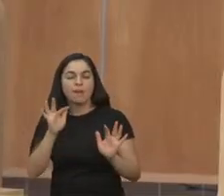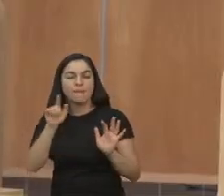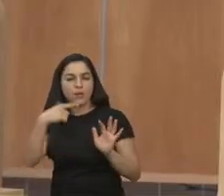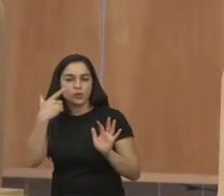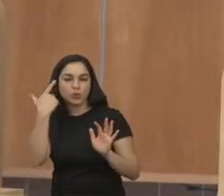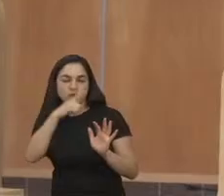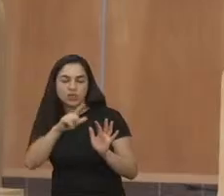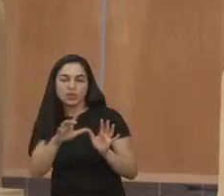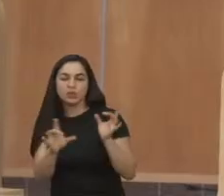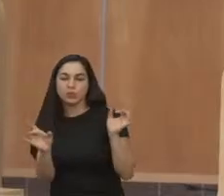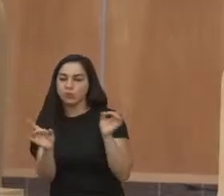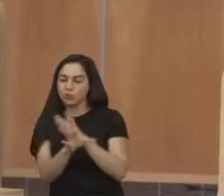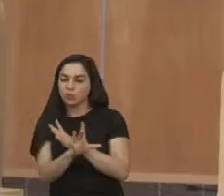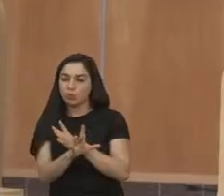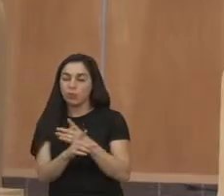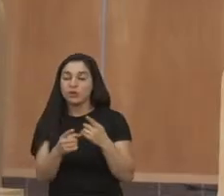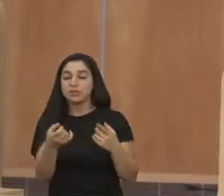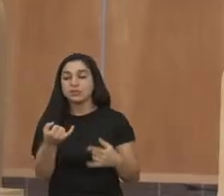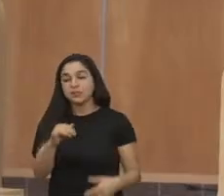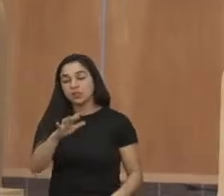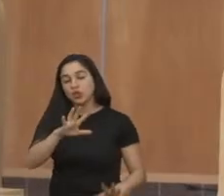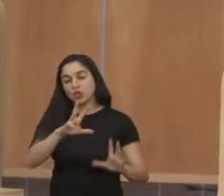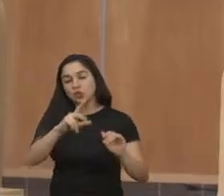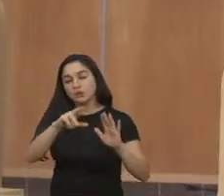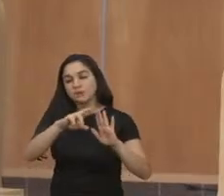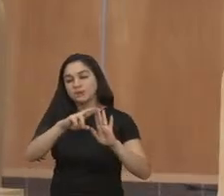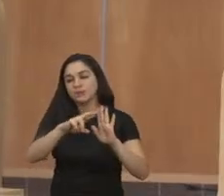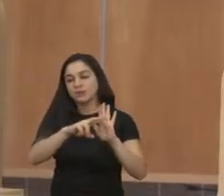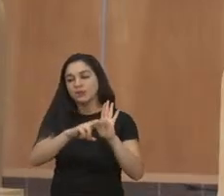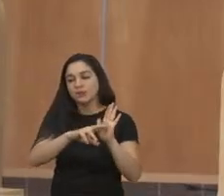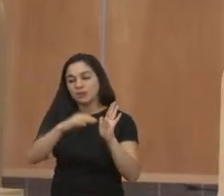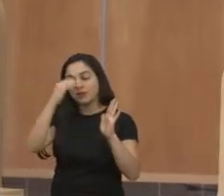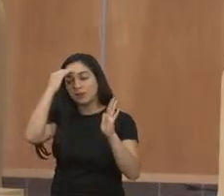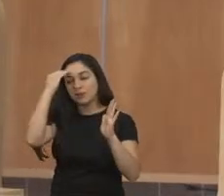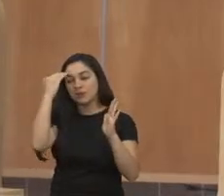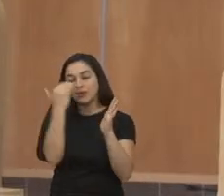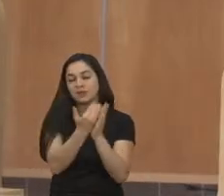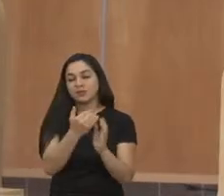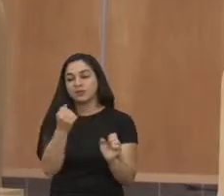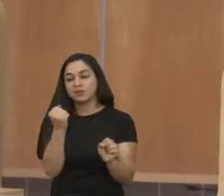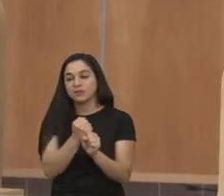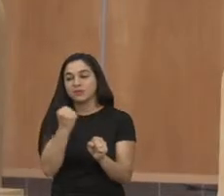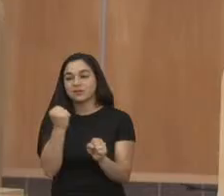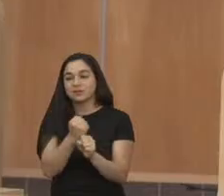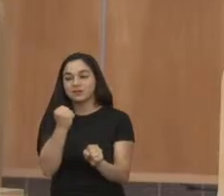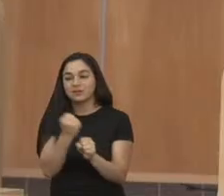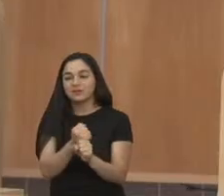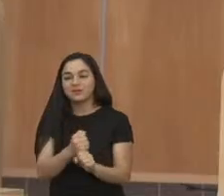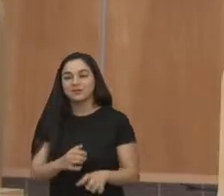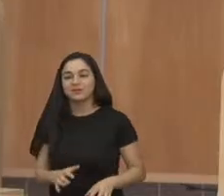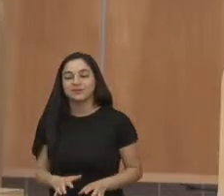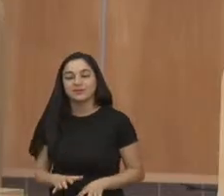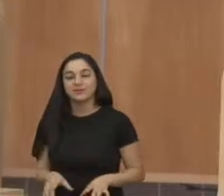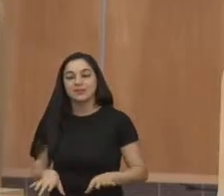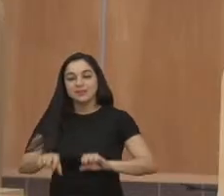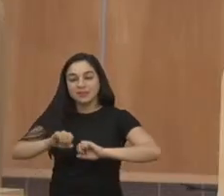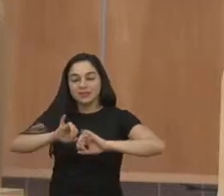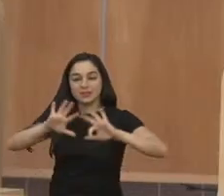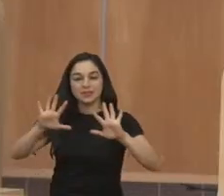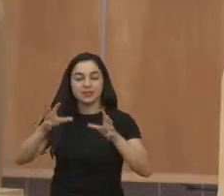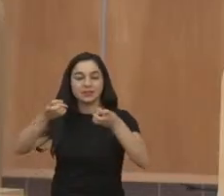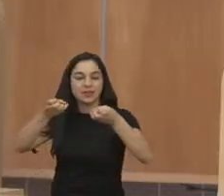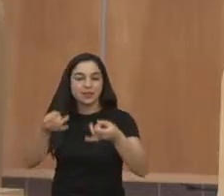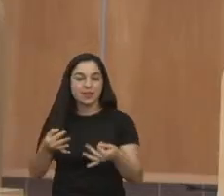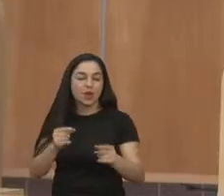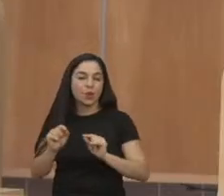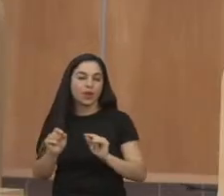definitivo, desde que a pessoa obedeça às regras sanitárias, às regras de construção civil. Então, deixar aqui bem claro que não